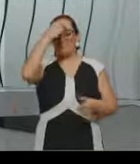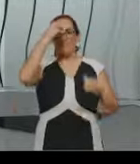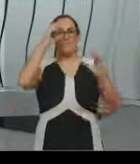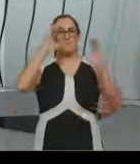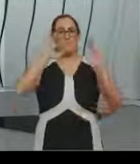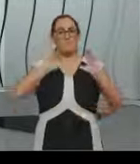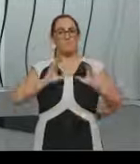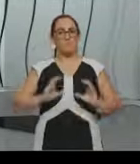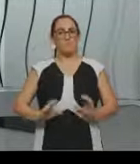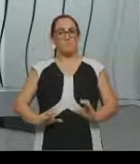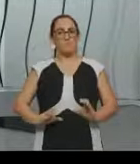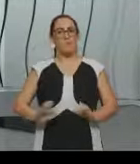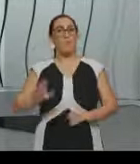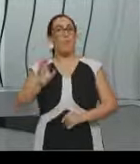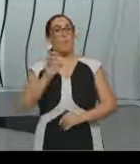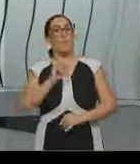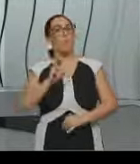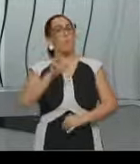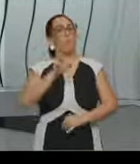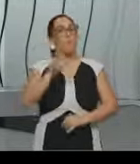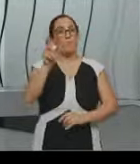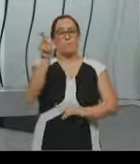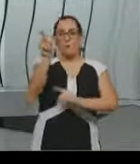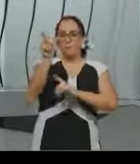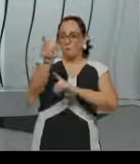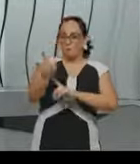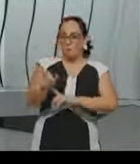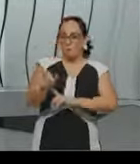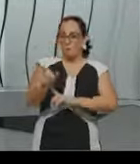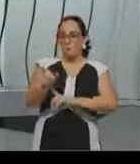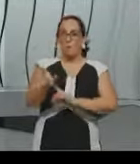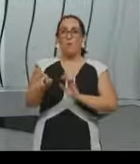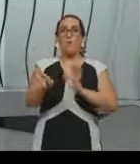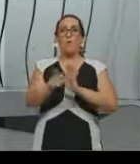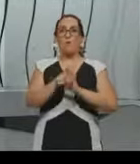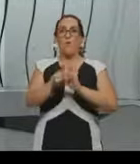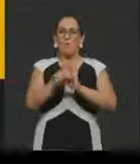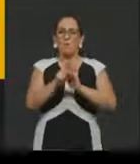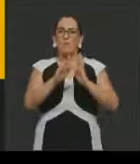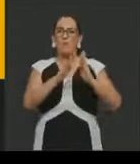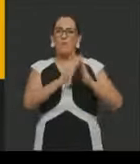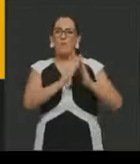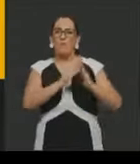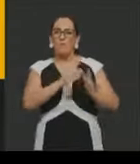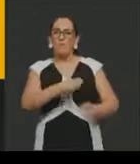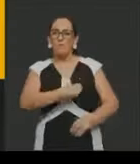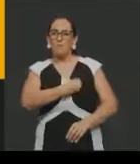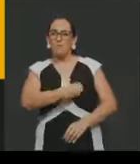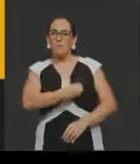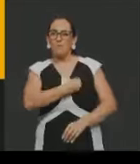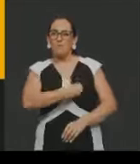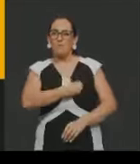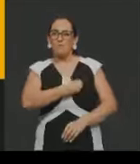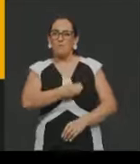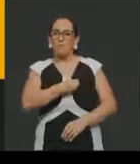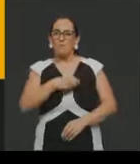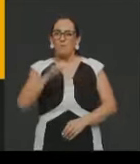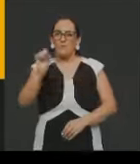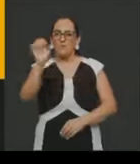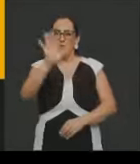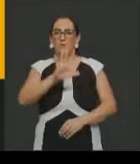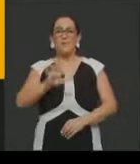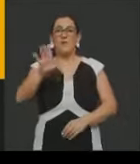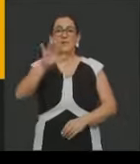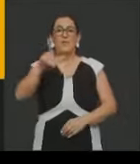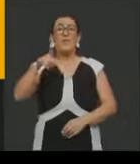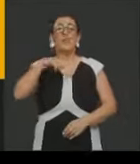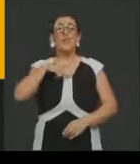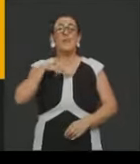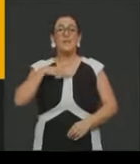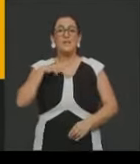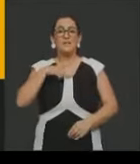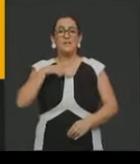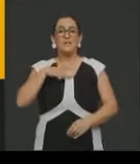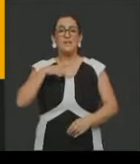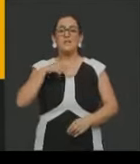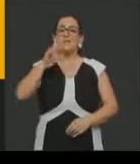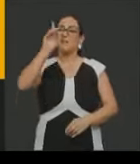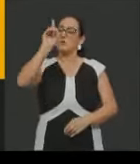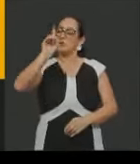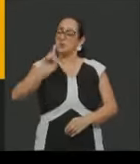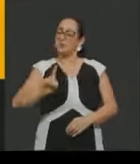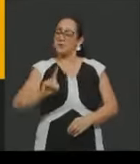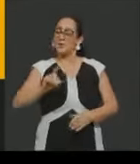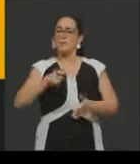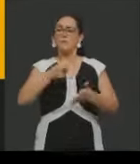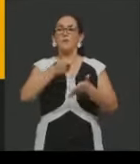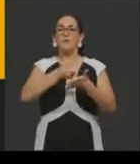que a pessoa, sendo membro de um Estado, ela possui aí os direitos, deveres, que poderão ser gozados por